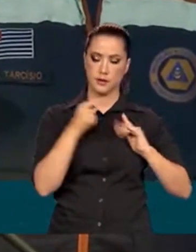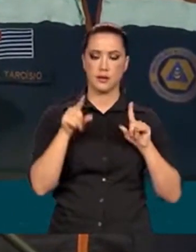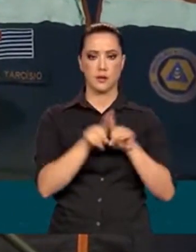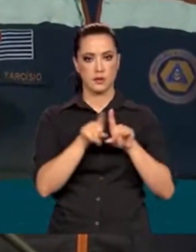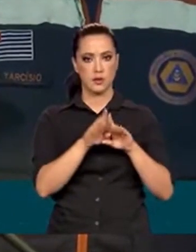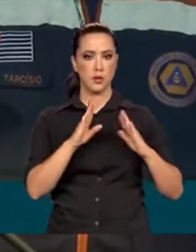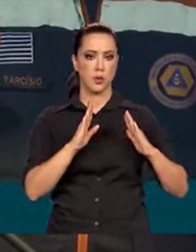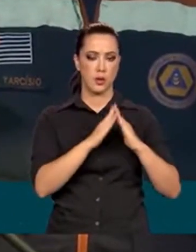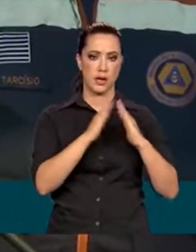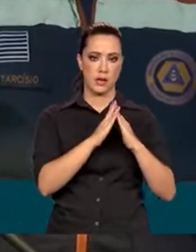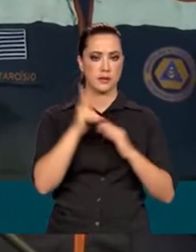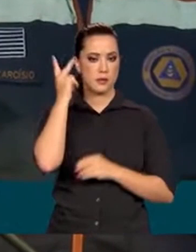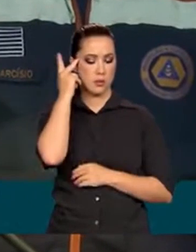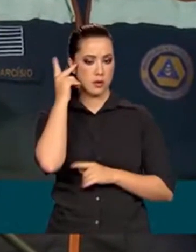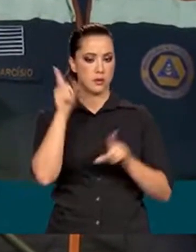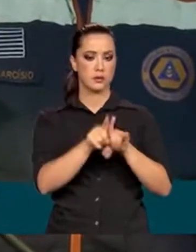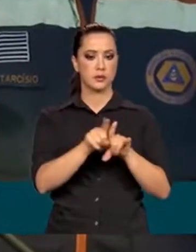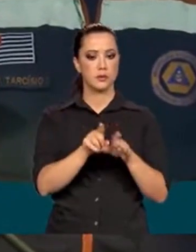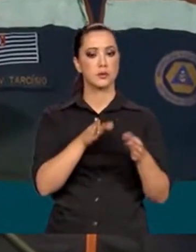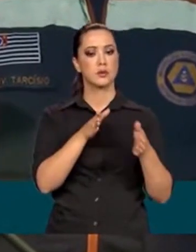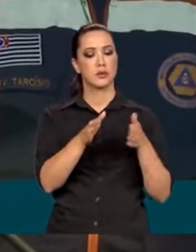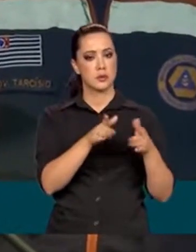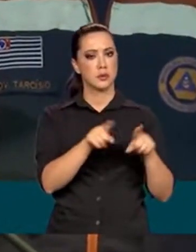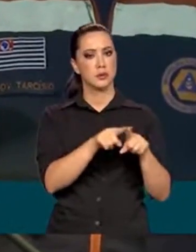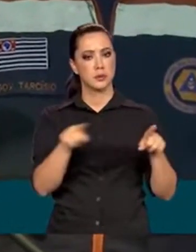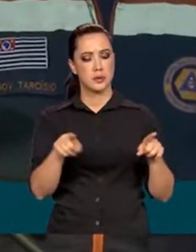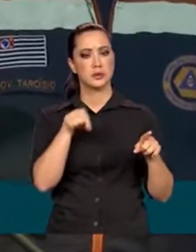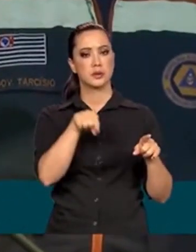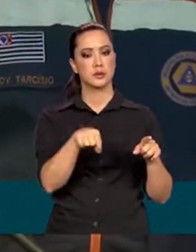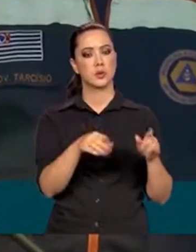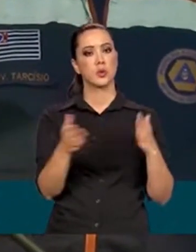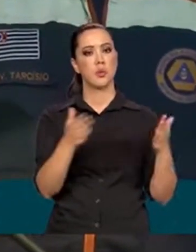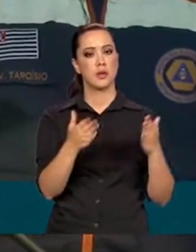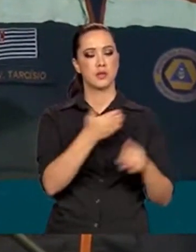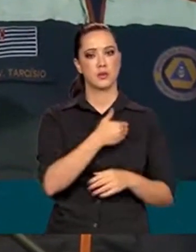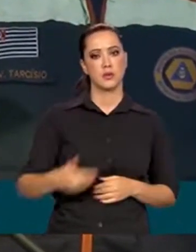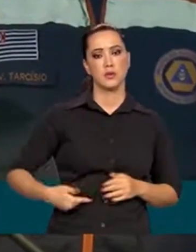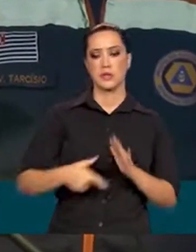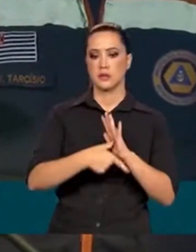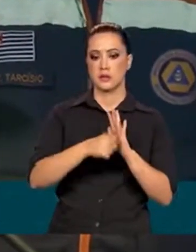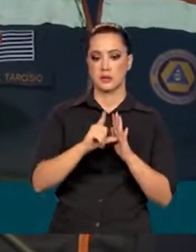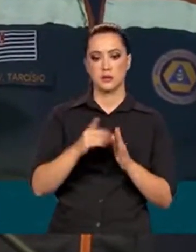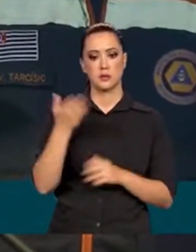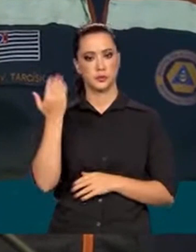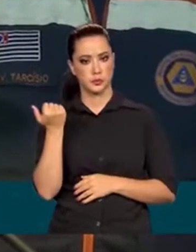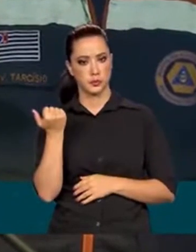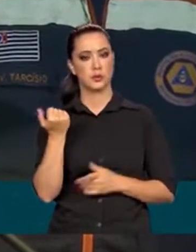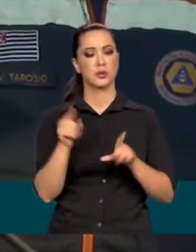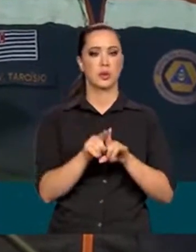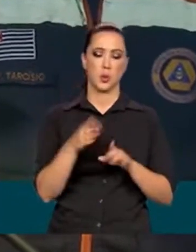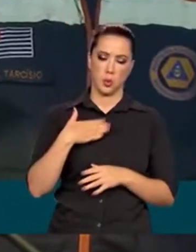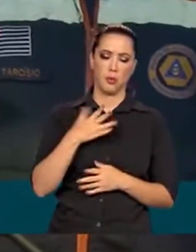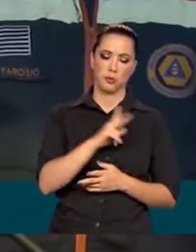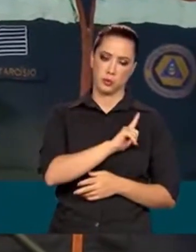casa paulista, ainda até do governo anterior, sendo até do nosso tempo de governador, e